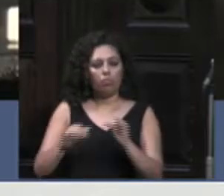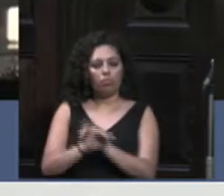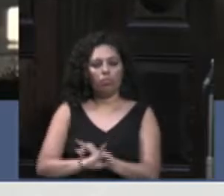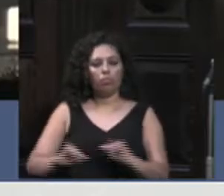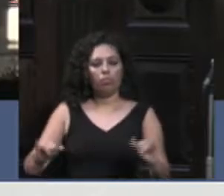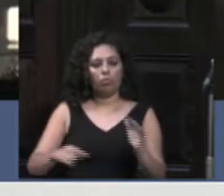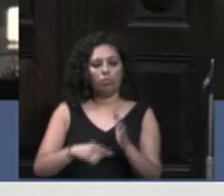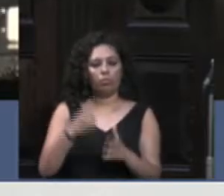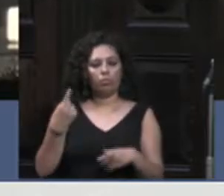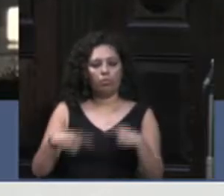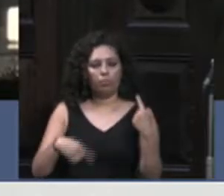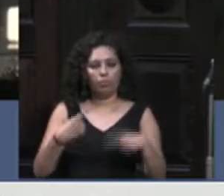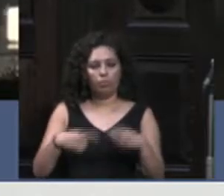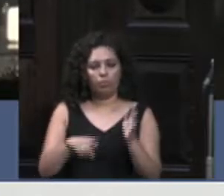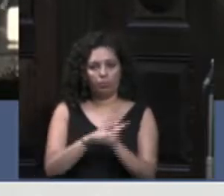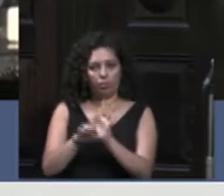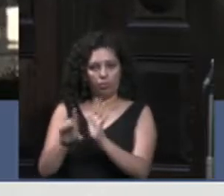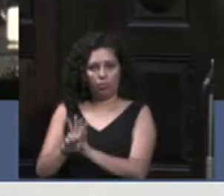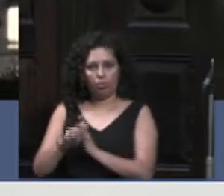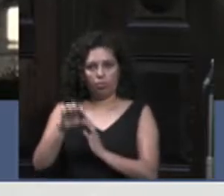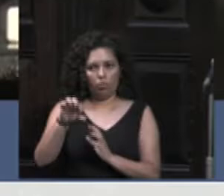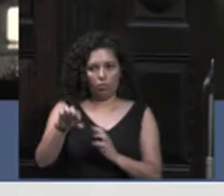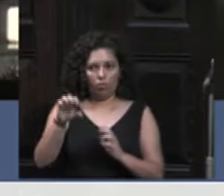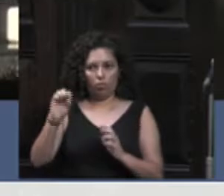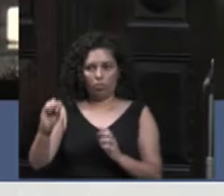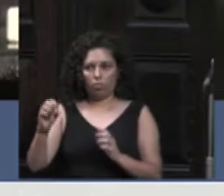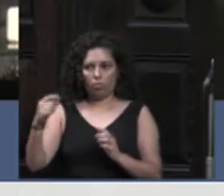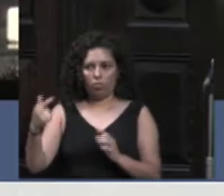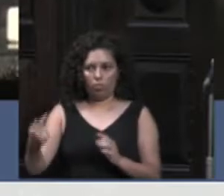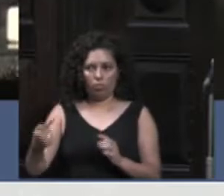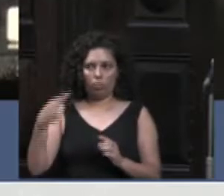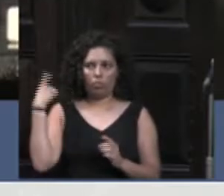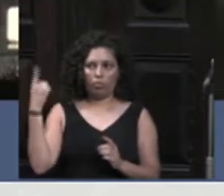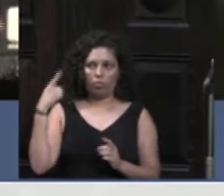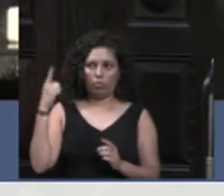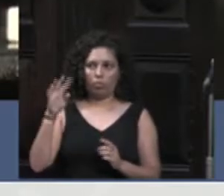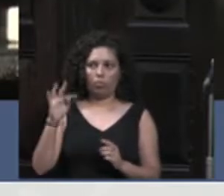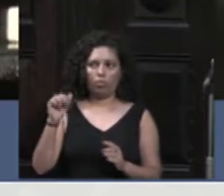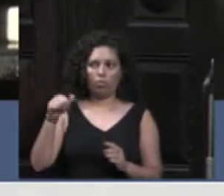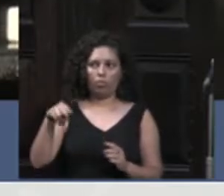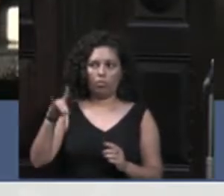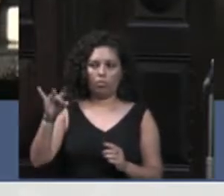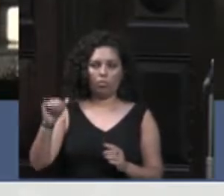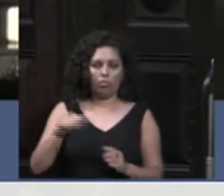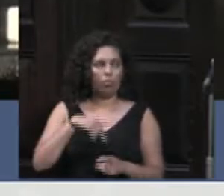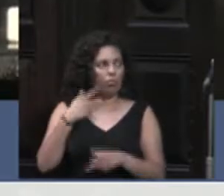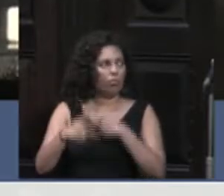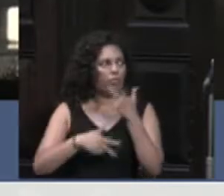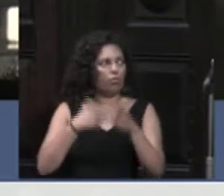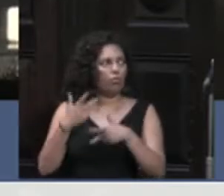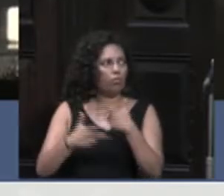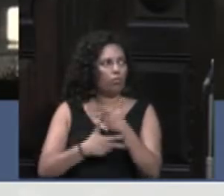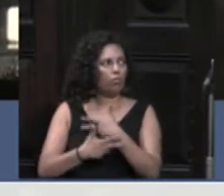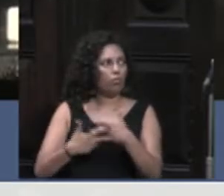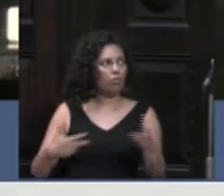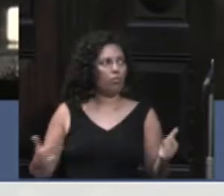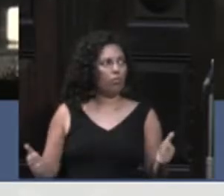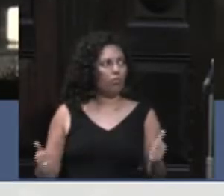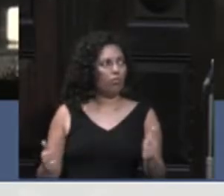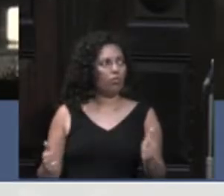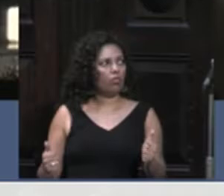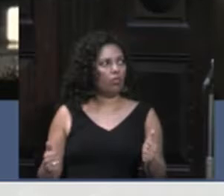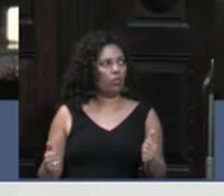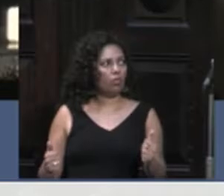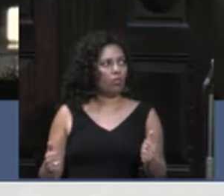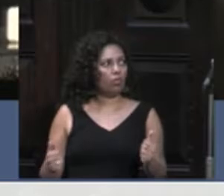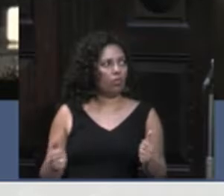Anuncio em primeira discussão o projeto de lei 907/2015, de autoria da deputada Tânia Rodrigues, que dispõe sobre a adaptação dos veículos dos centros de formação